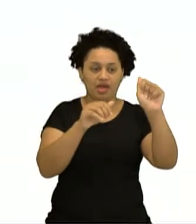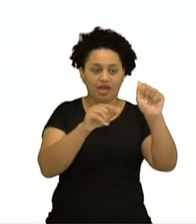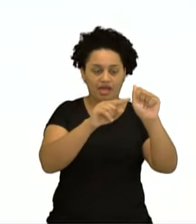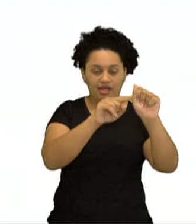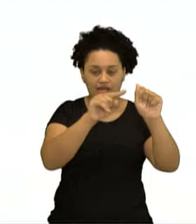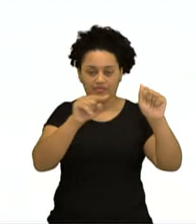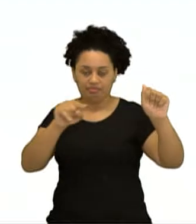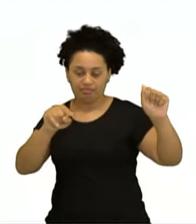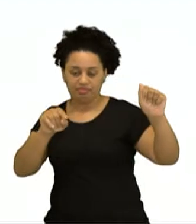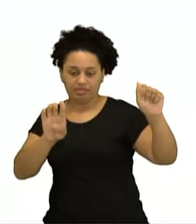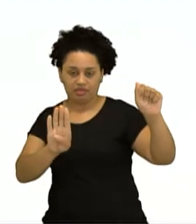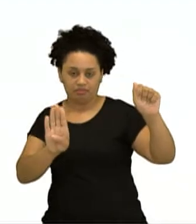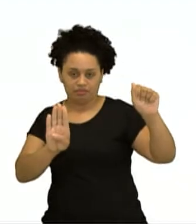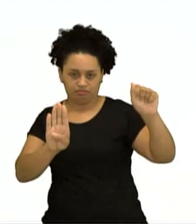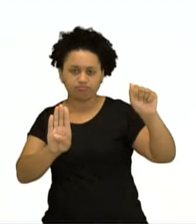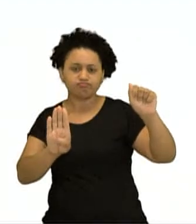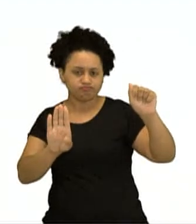B,